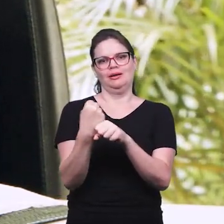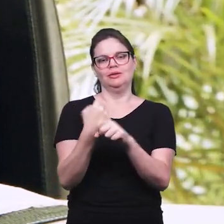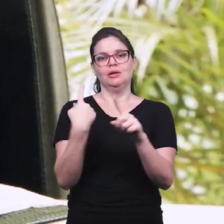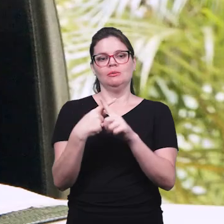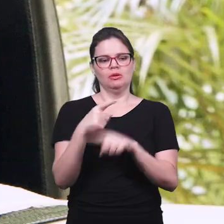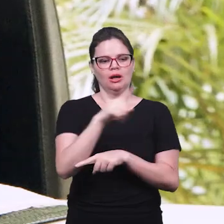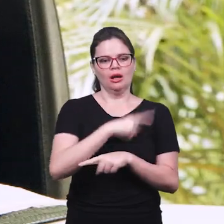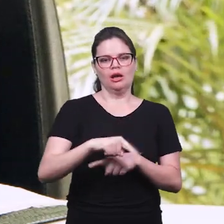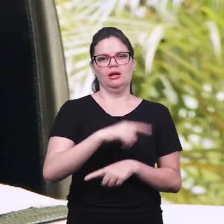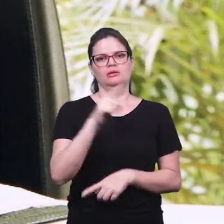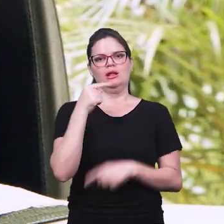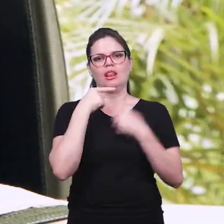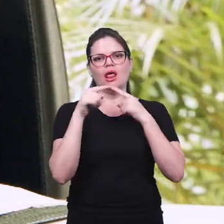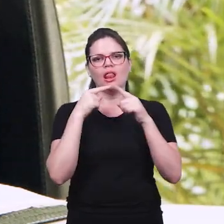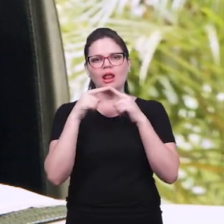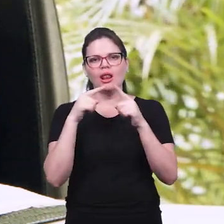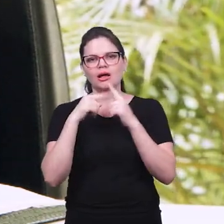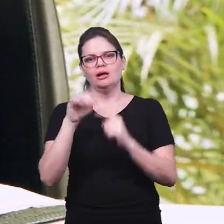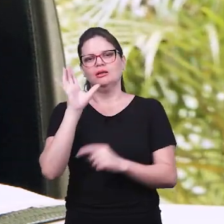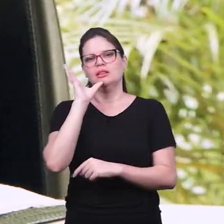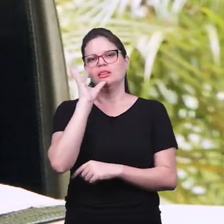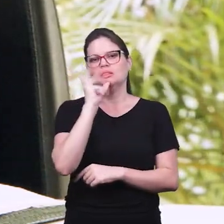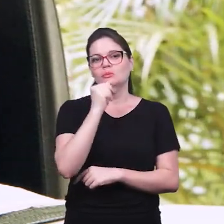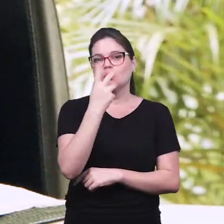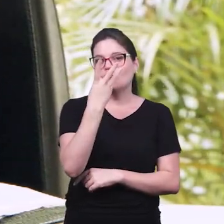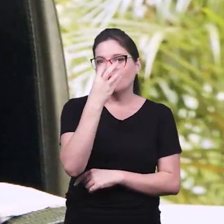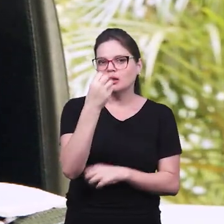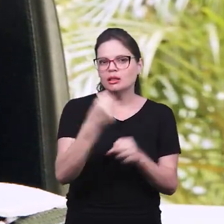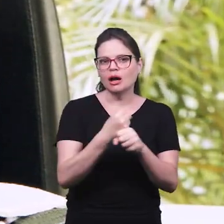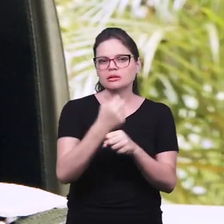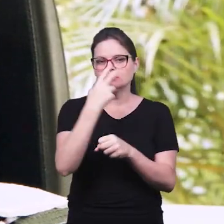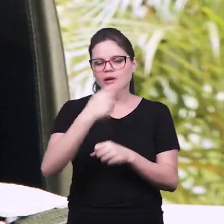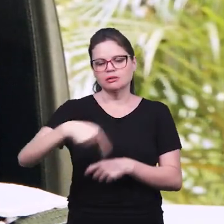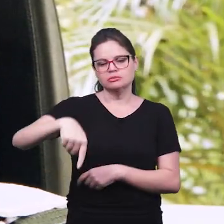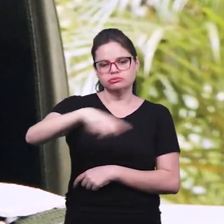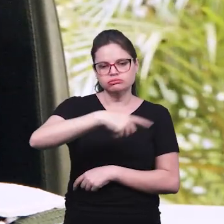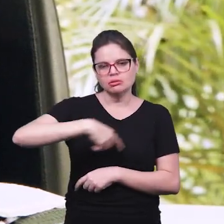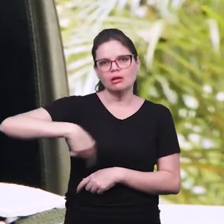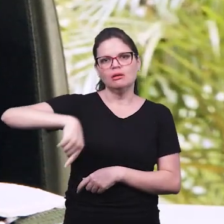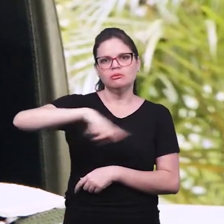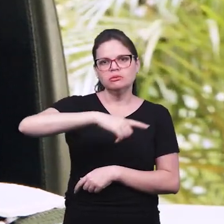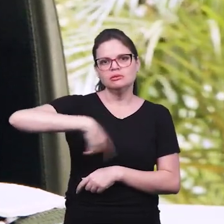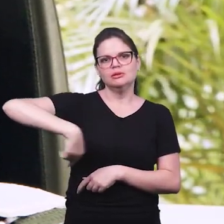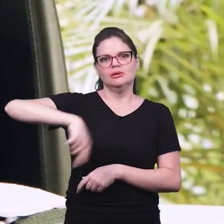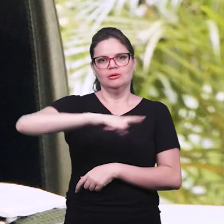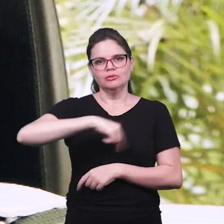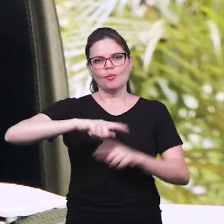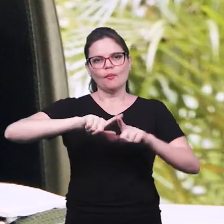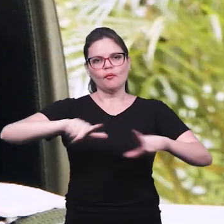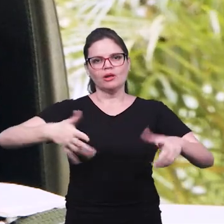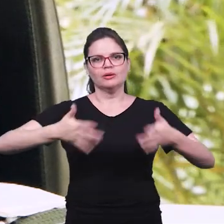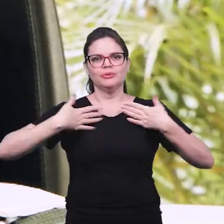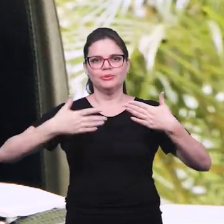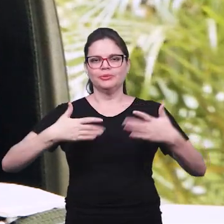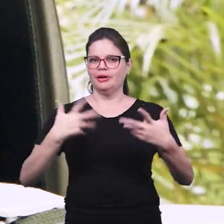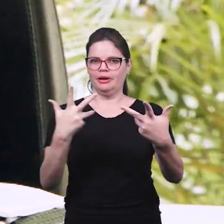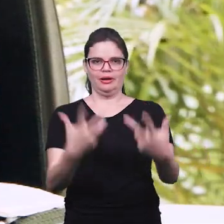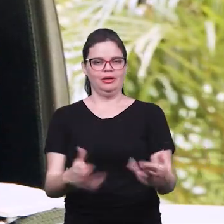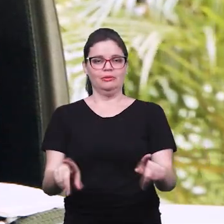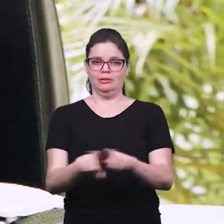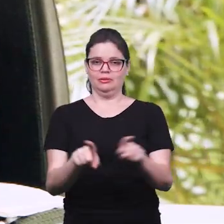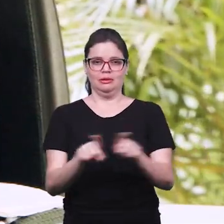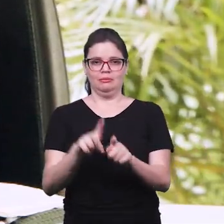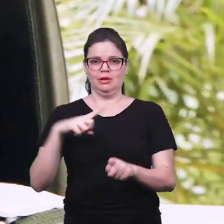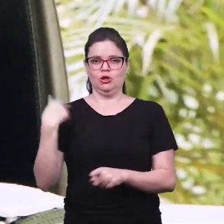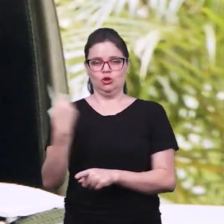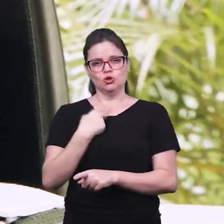Às vezes nós demoramos a entender o que Deus quer, né? Mas às vezes, falando de Israel, às vezes muitos de nós agindo da mesma forma, né? O Senhor nos